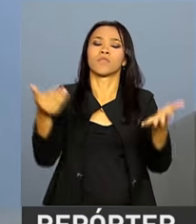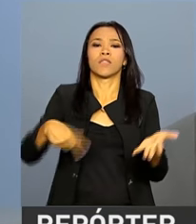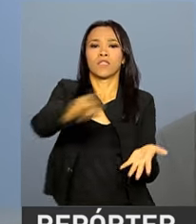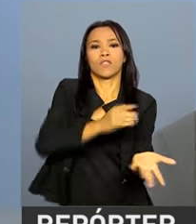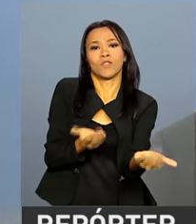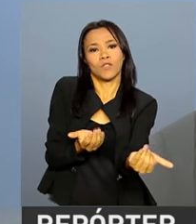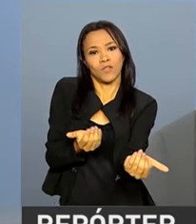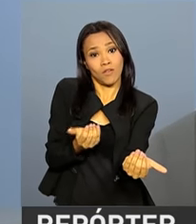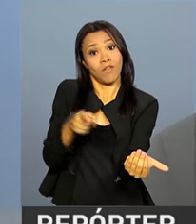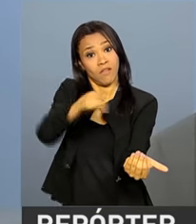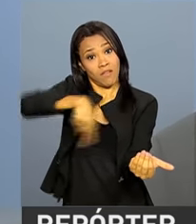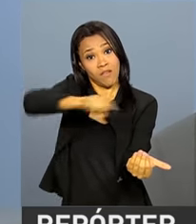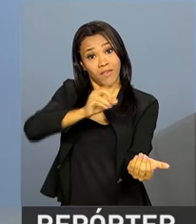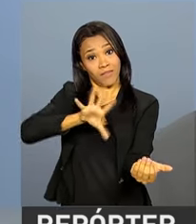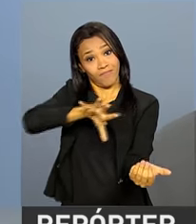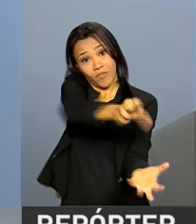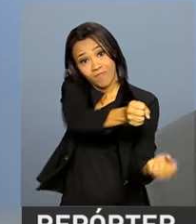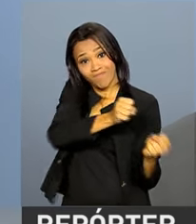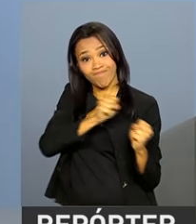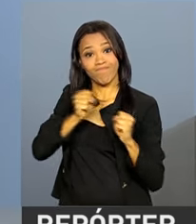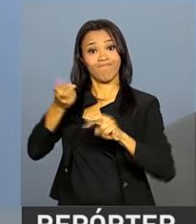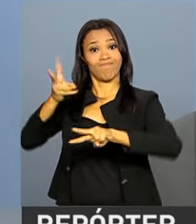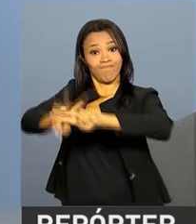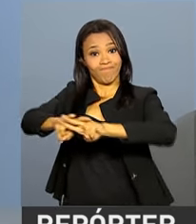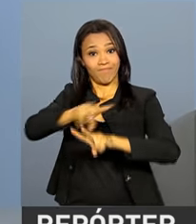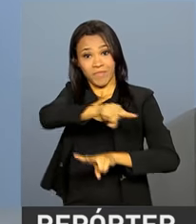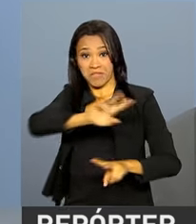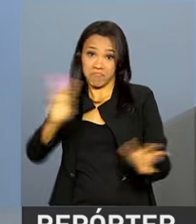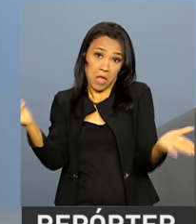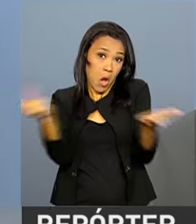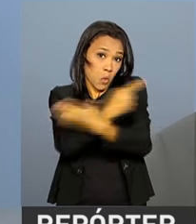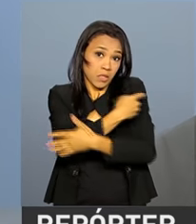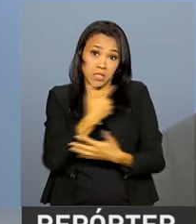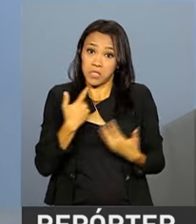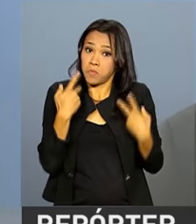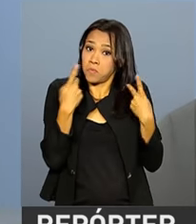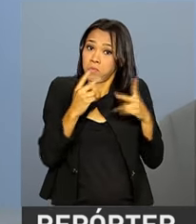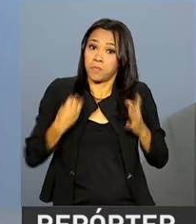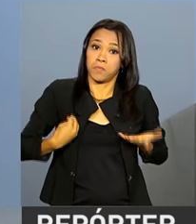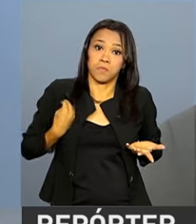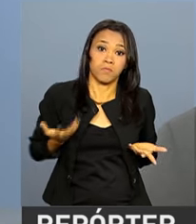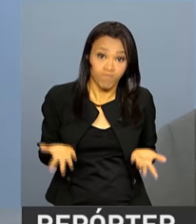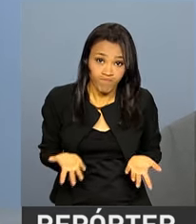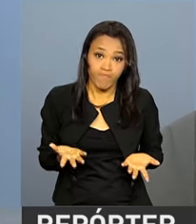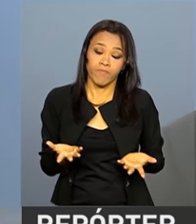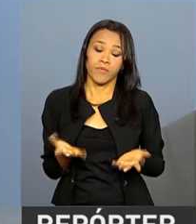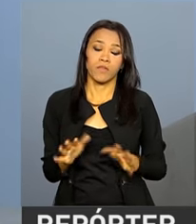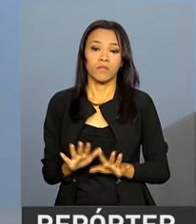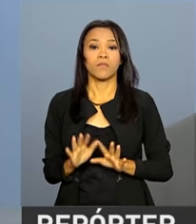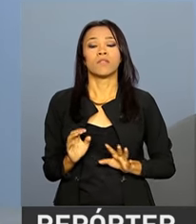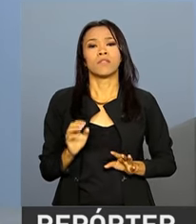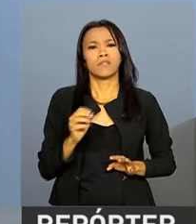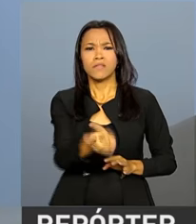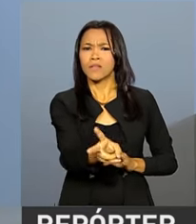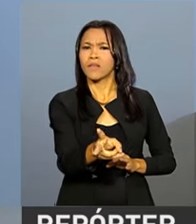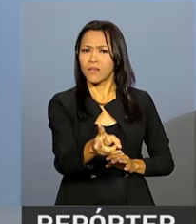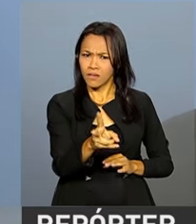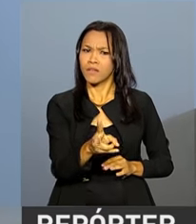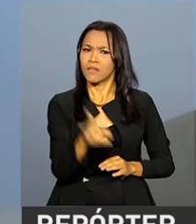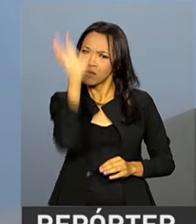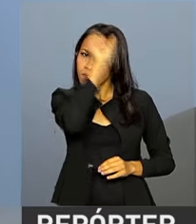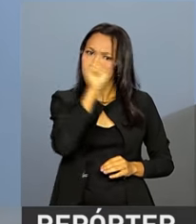cumprindo uma medida socioeducativa por algum deslize de vida que ele venha a ter cometido e sempre no contexto da